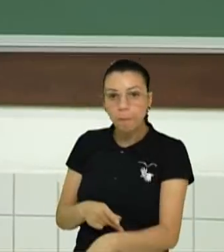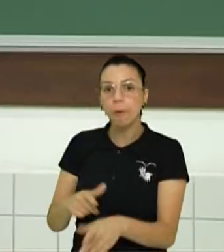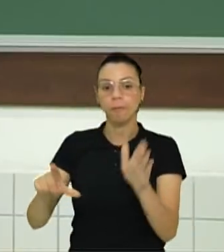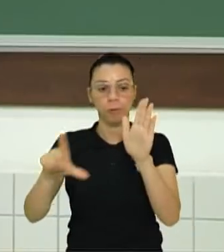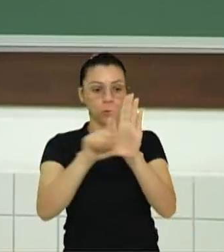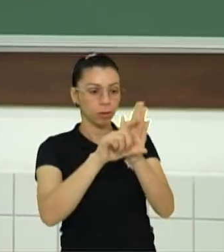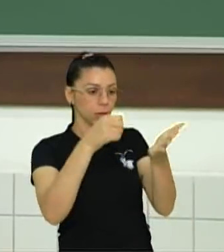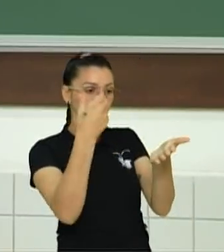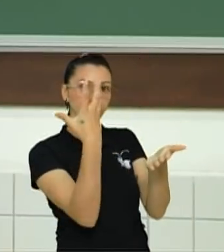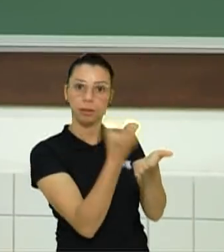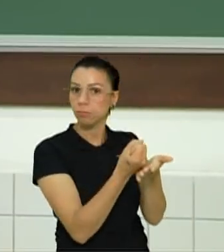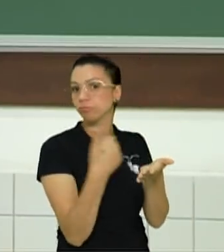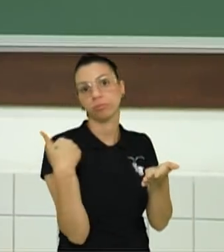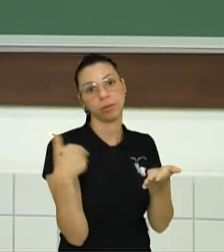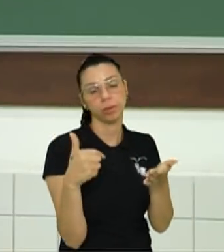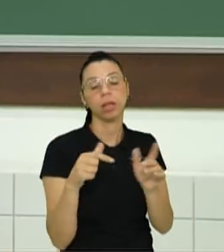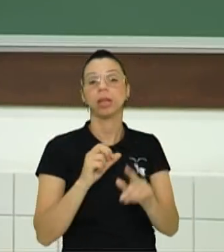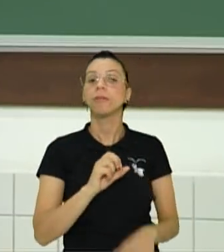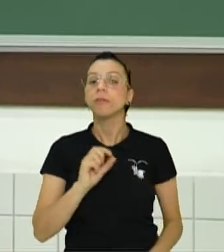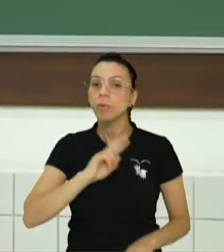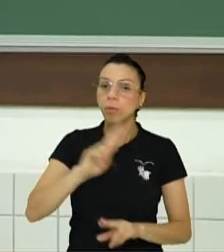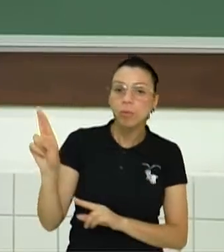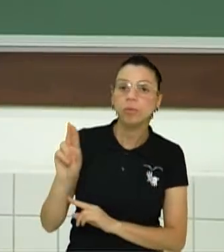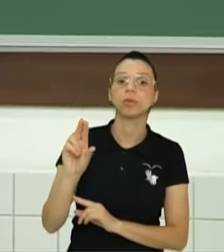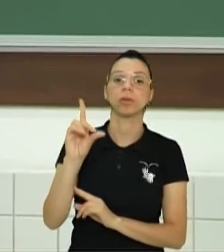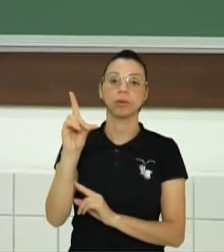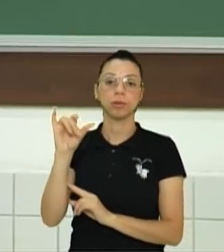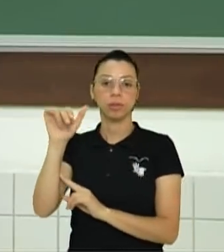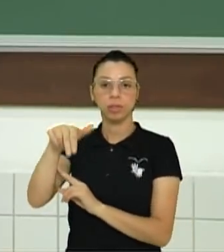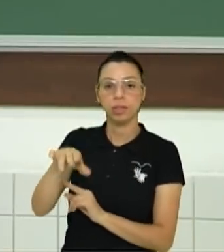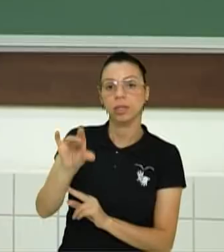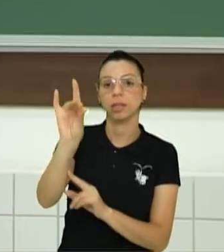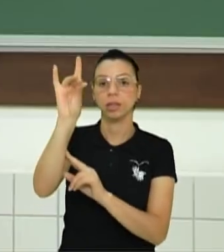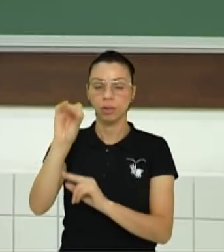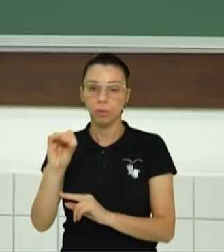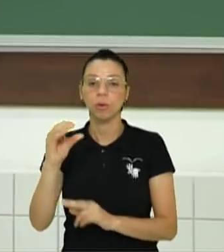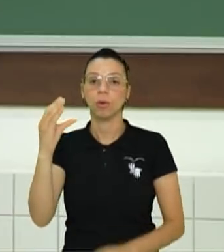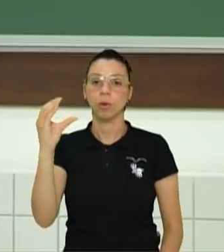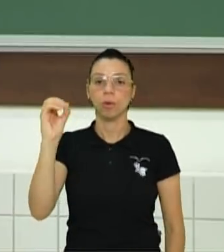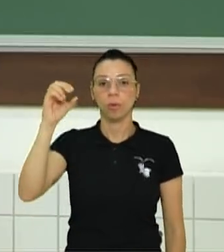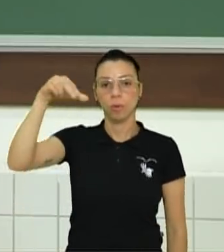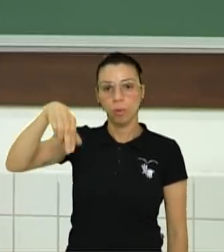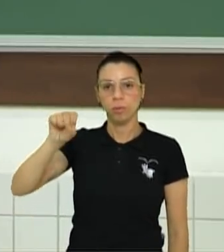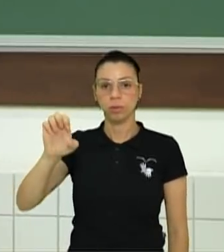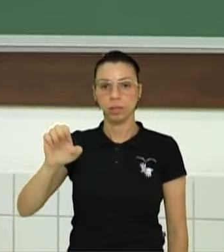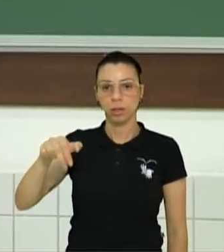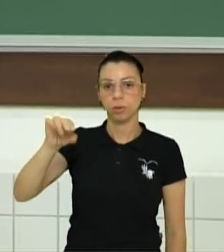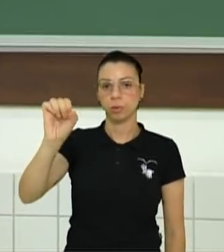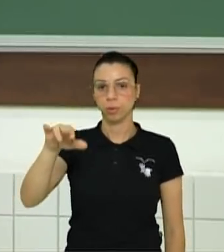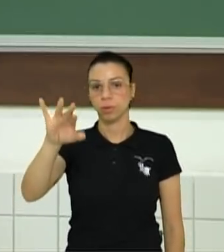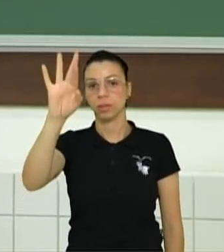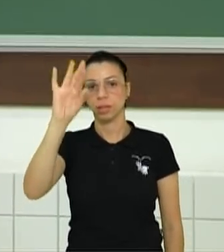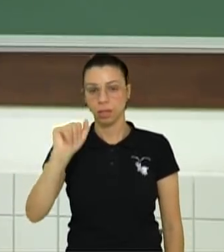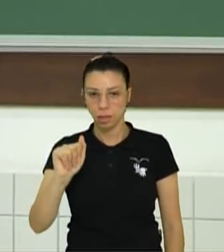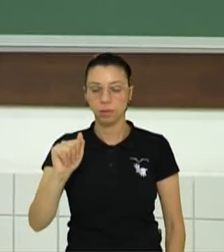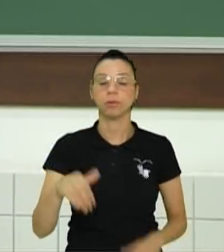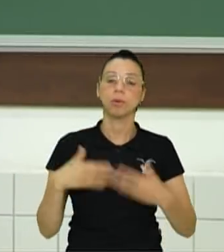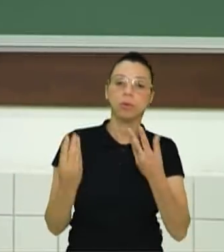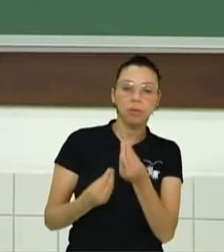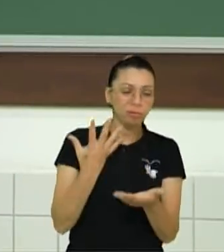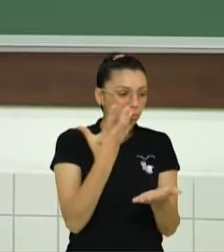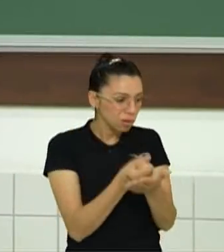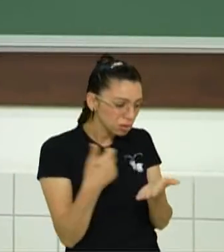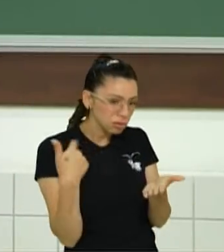usamos o termo direito consuetudinário, porque não são escritas. Ué, mas se as leis não estão escritas, como que faz? Aí que está o